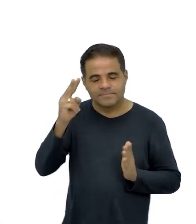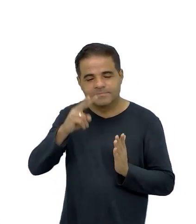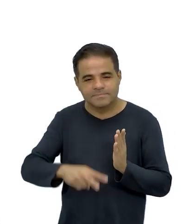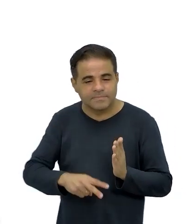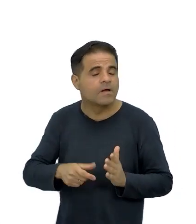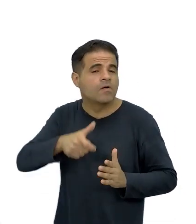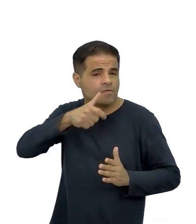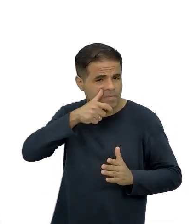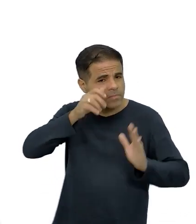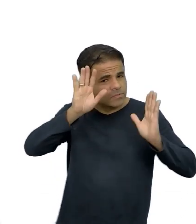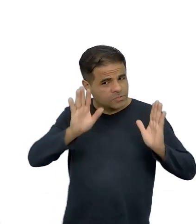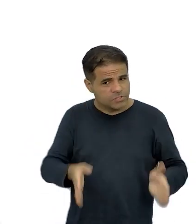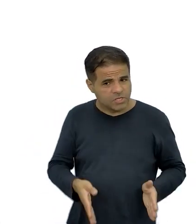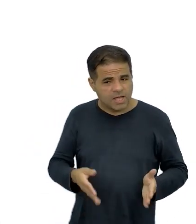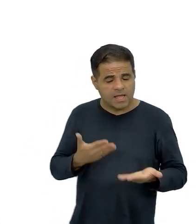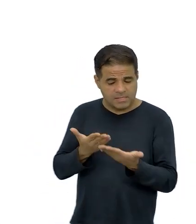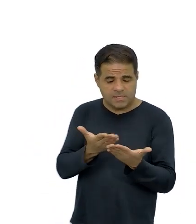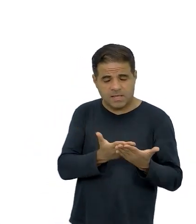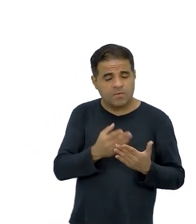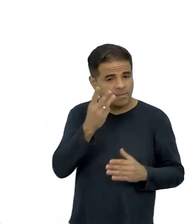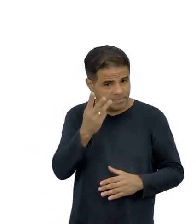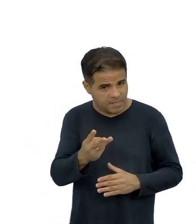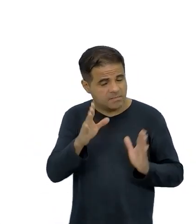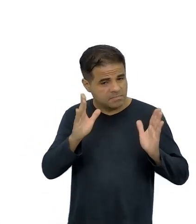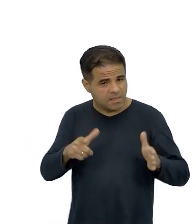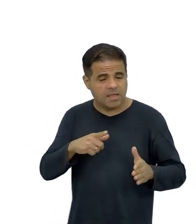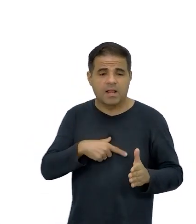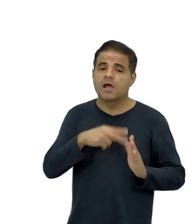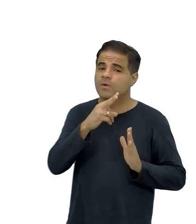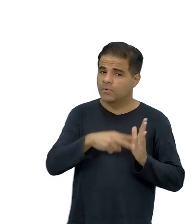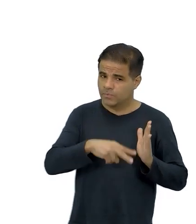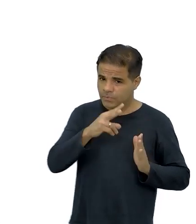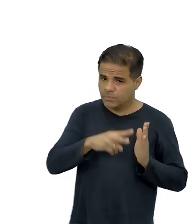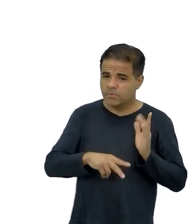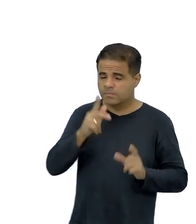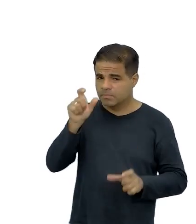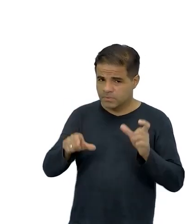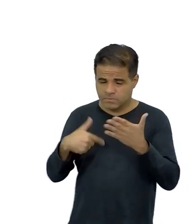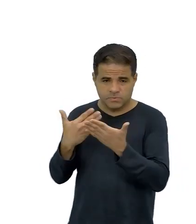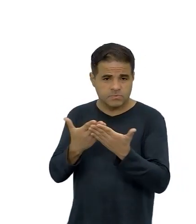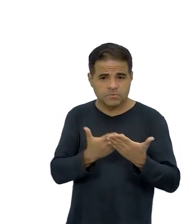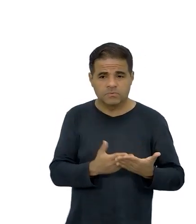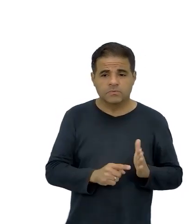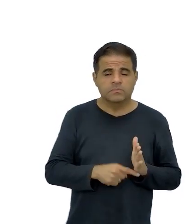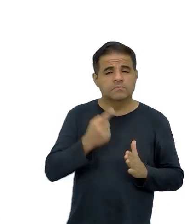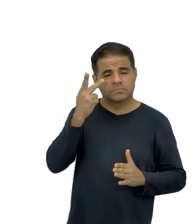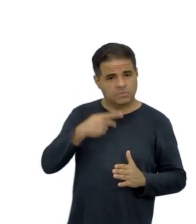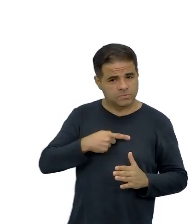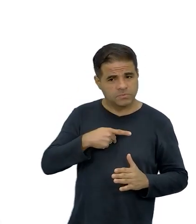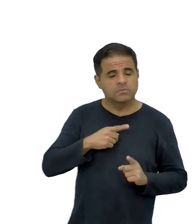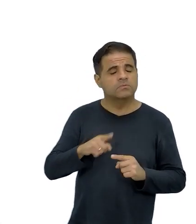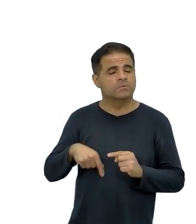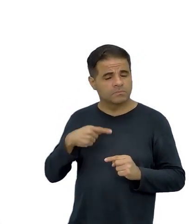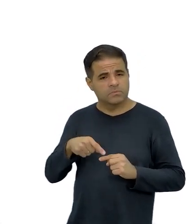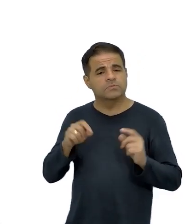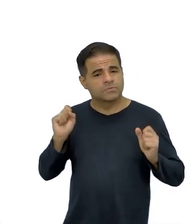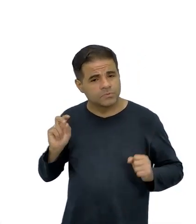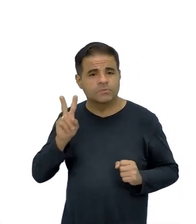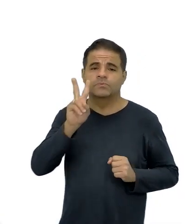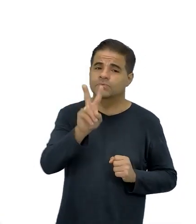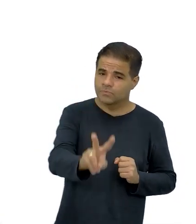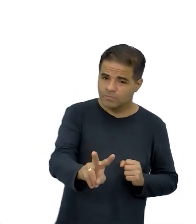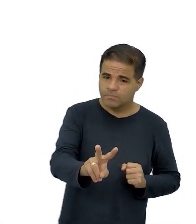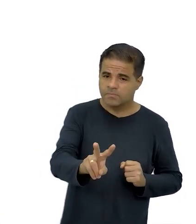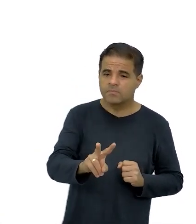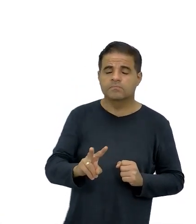Como vimos aqui nessa aula 3, a leitura autônoma pelos estudantes, primeiro individual e depois em duplas,